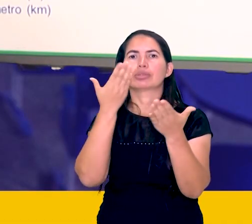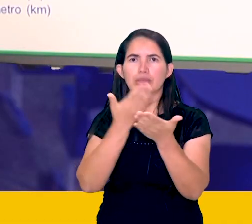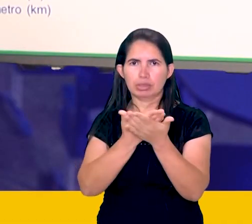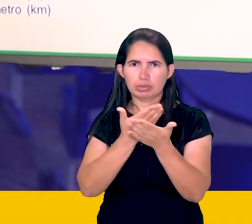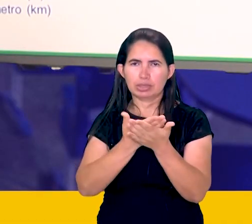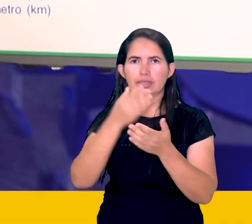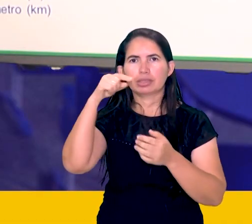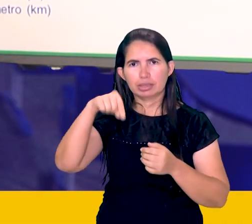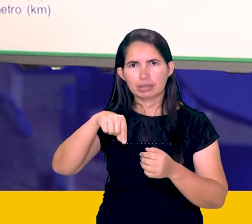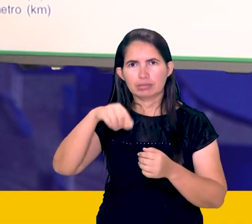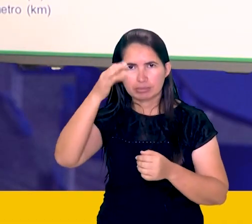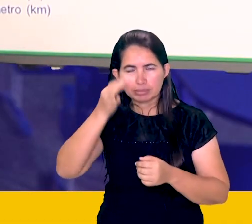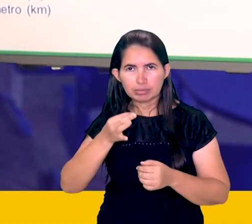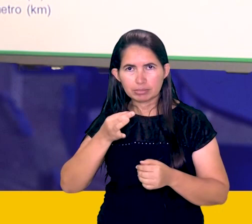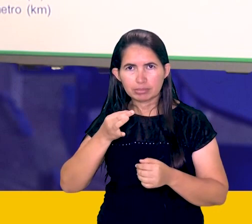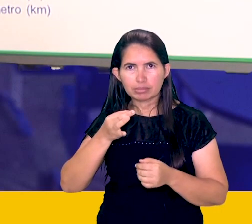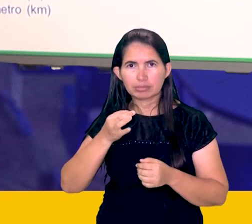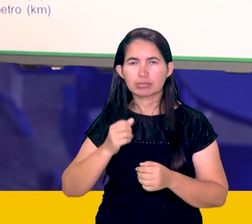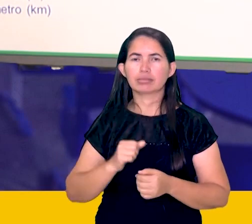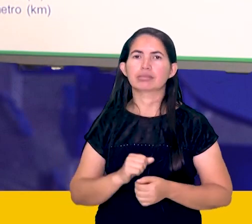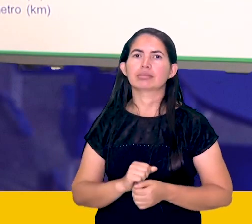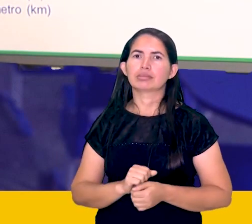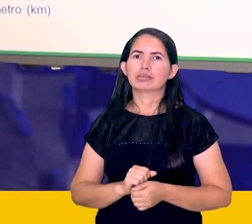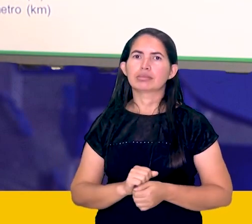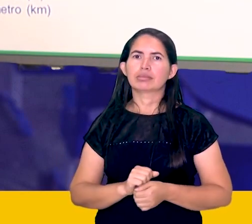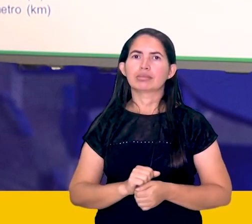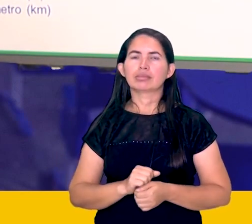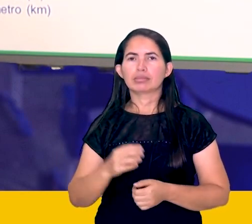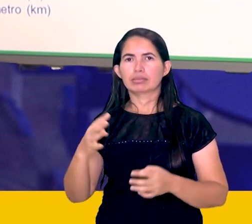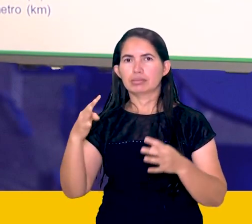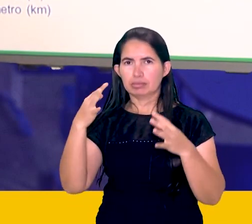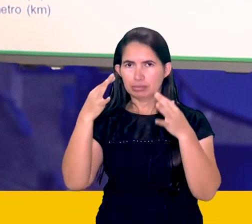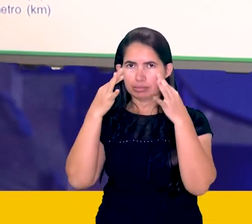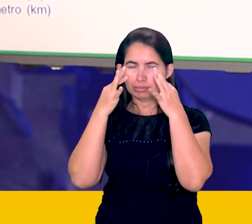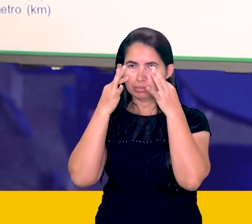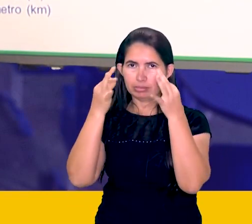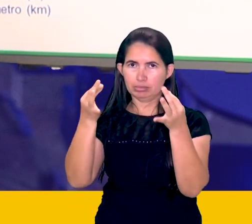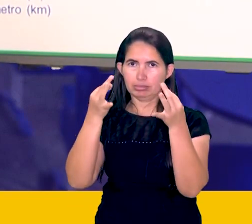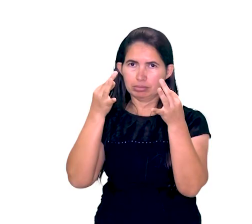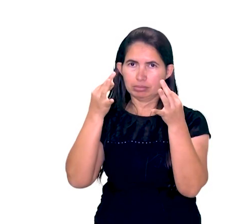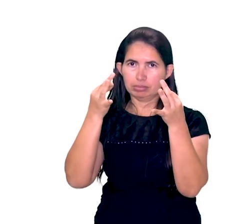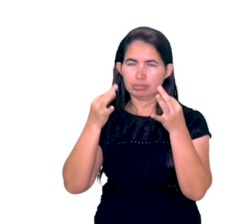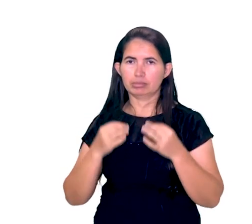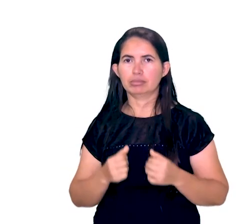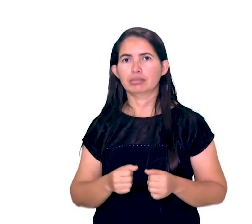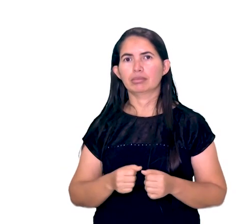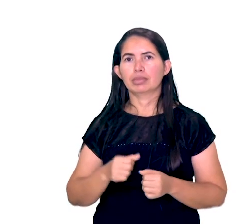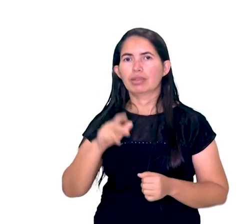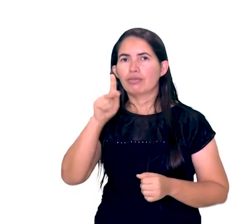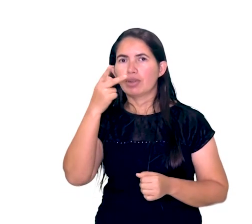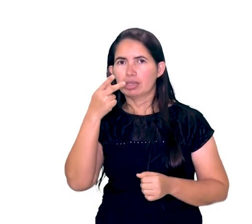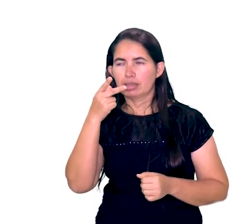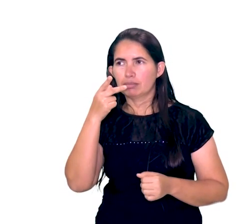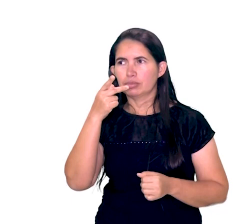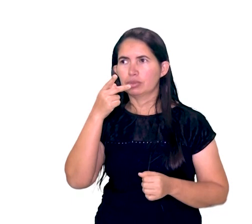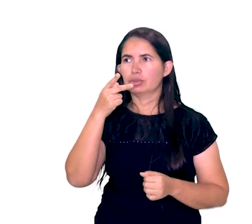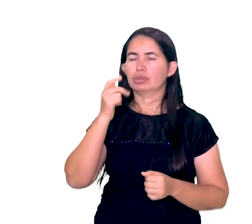estamos trabalhando aqui, tá certo? Vejam bem, muita atenção para esses detalhes.